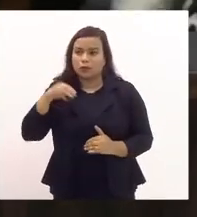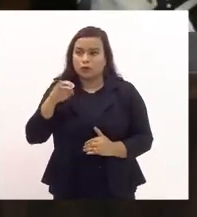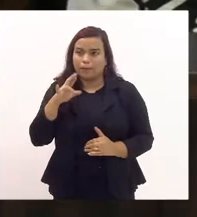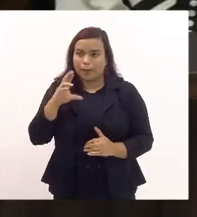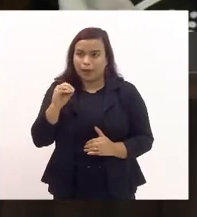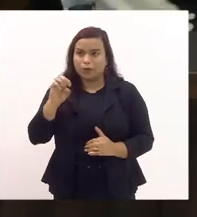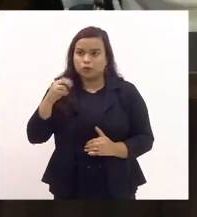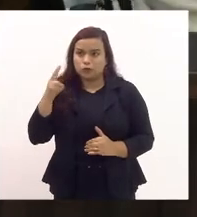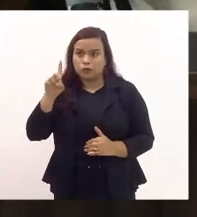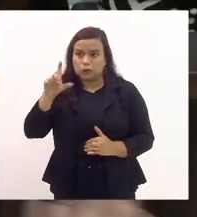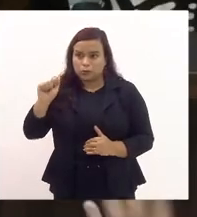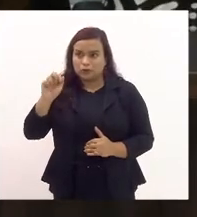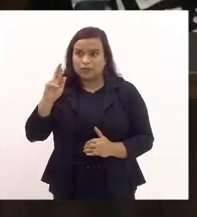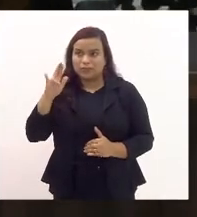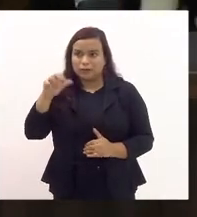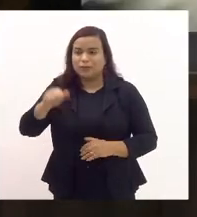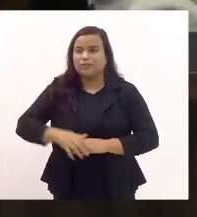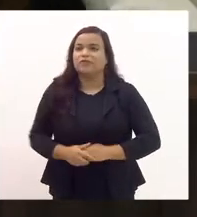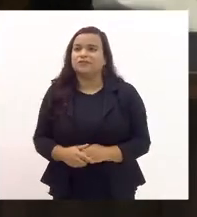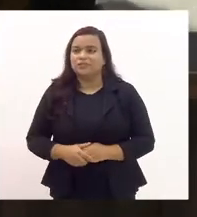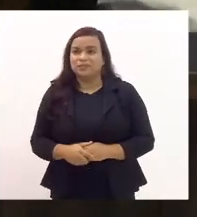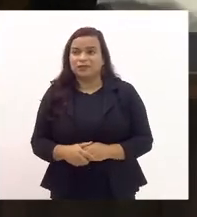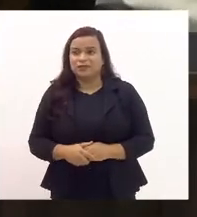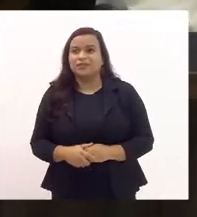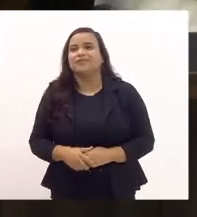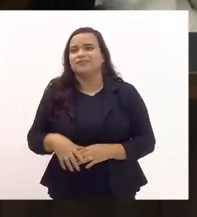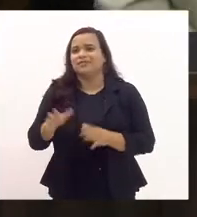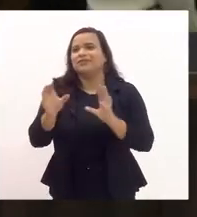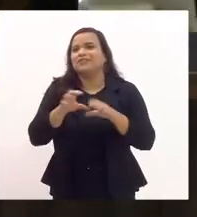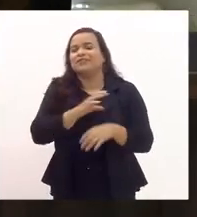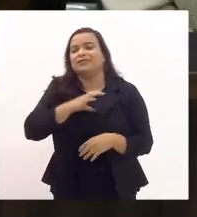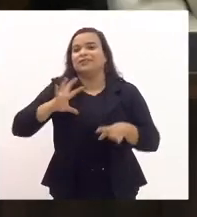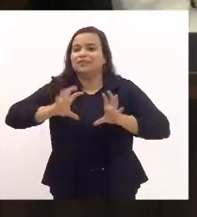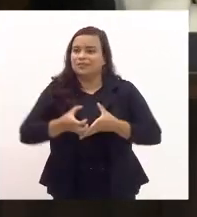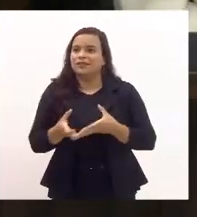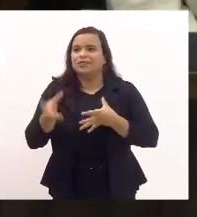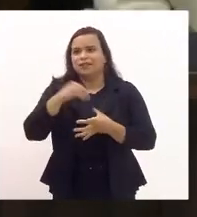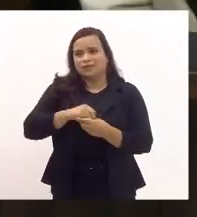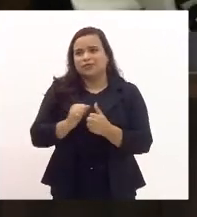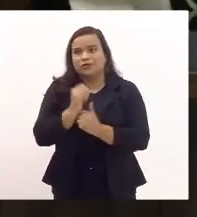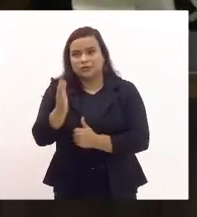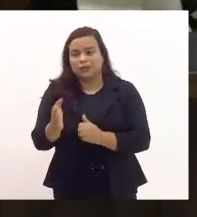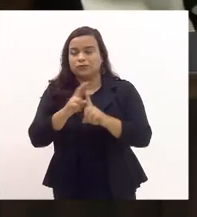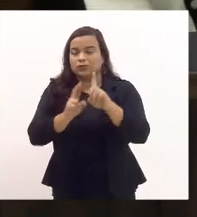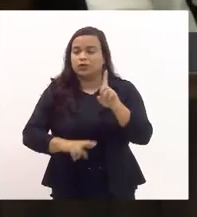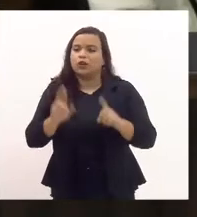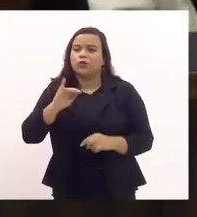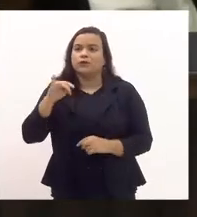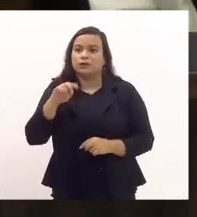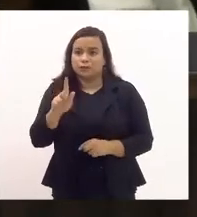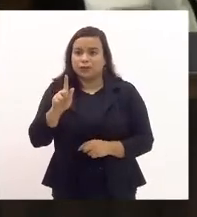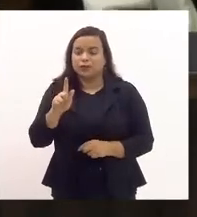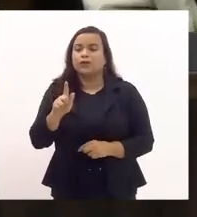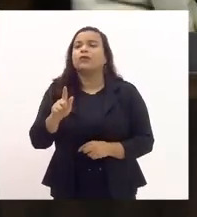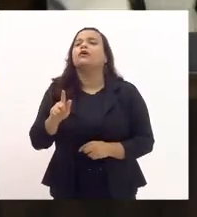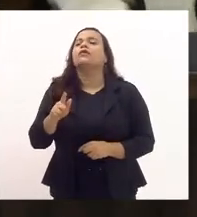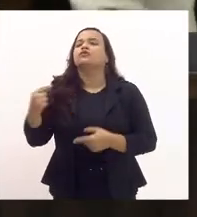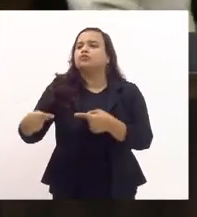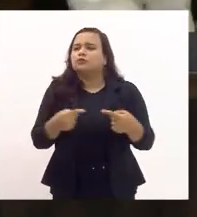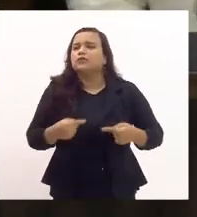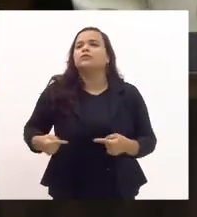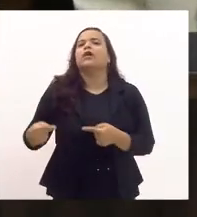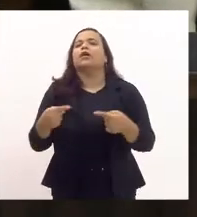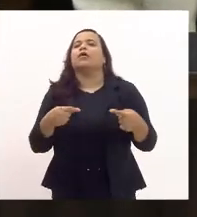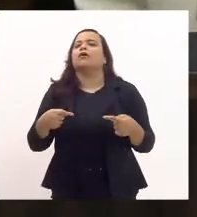faria parte da comissão de normas internas e proposições externas favorável relator Deputado rosenverg Reis em discussão na